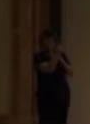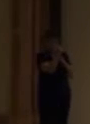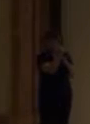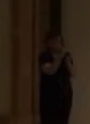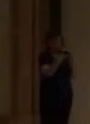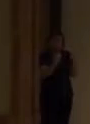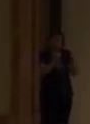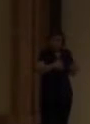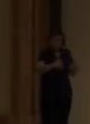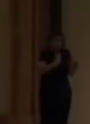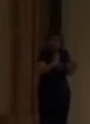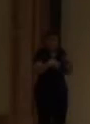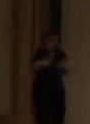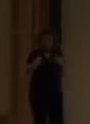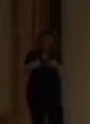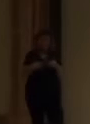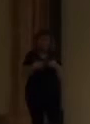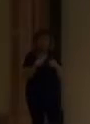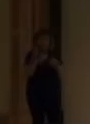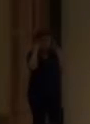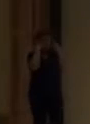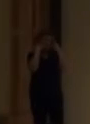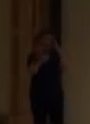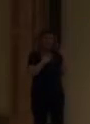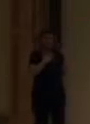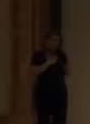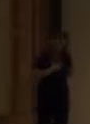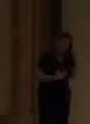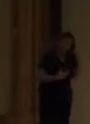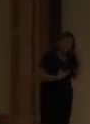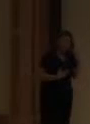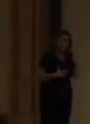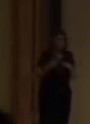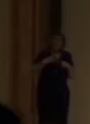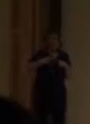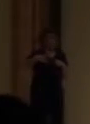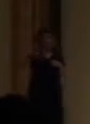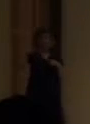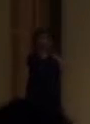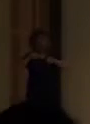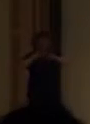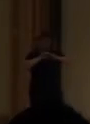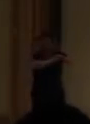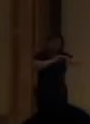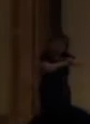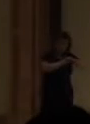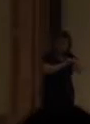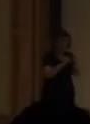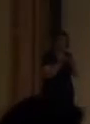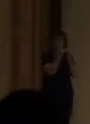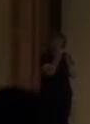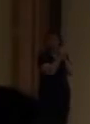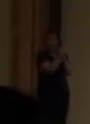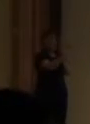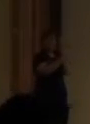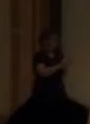que o branco ensina o negro a cultivar a terra, que os altos valores da pátria